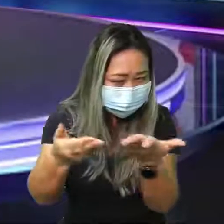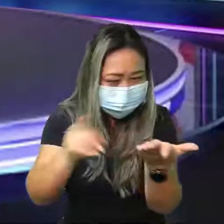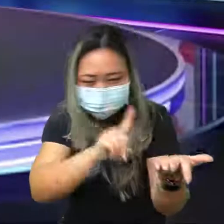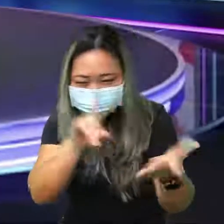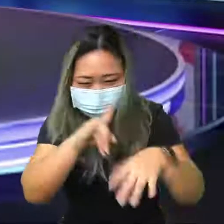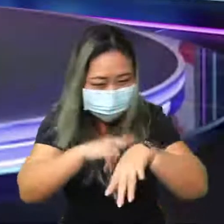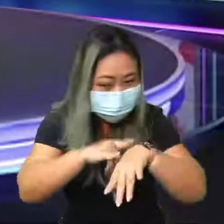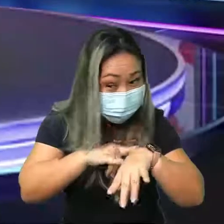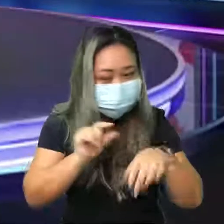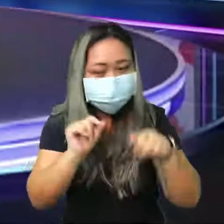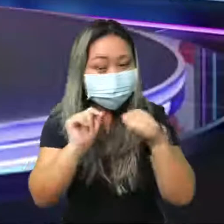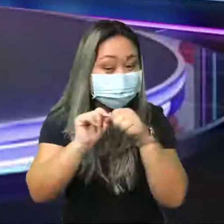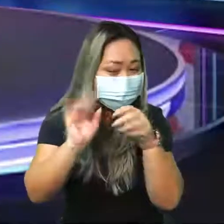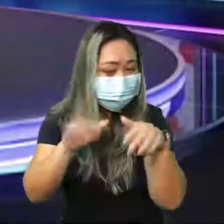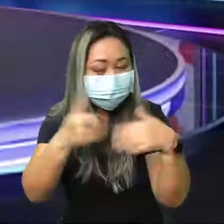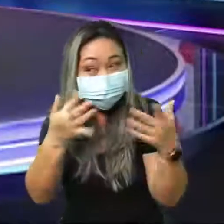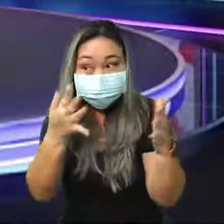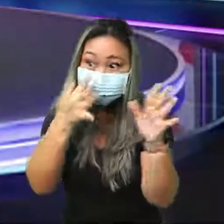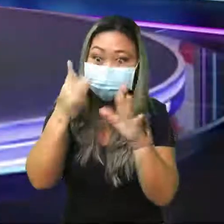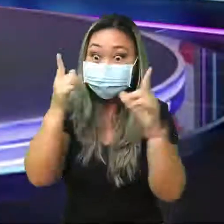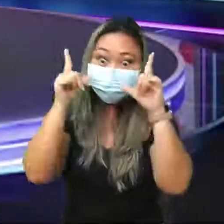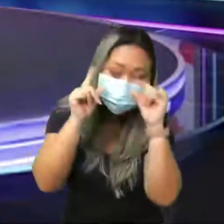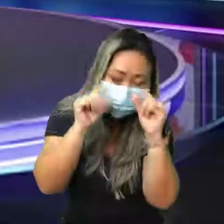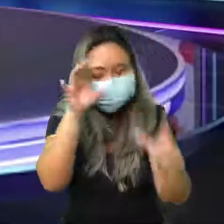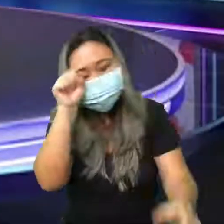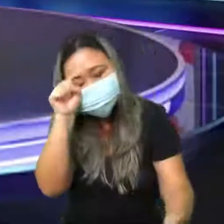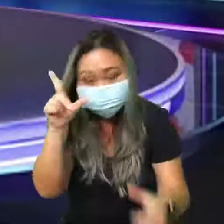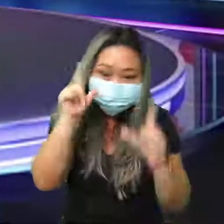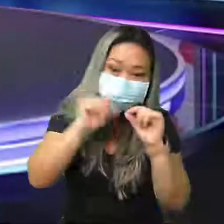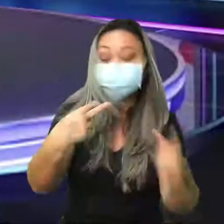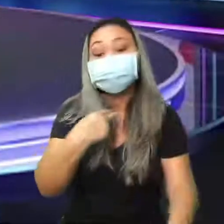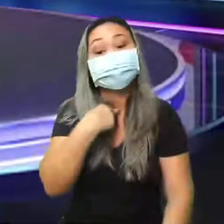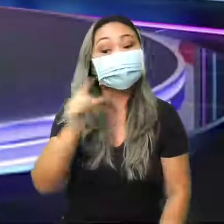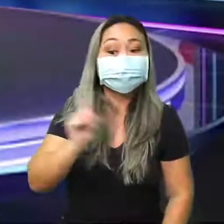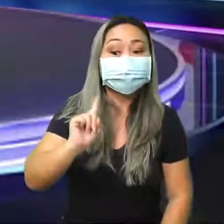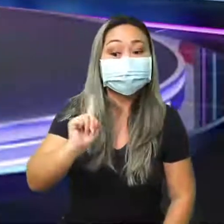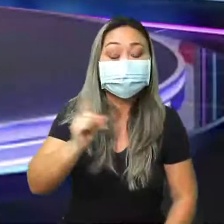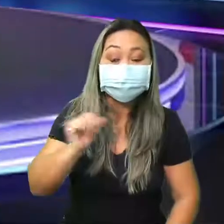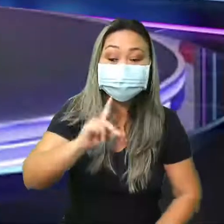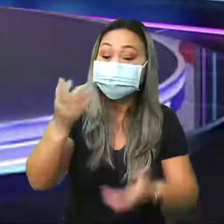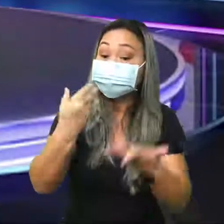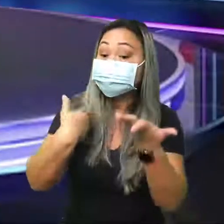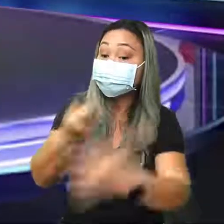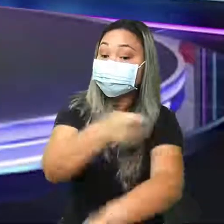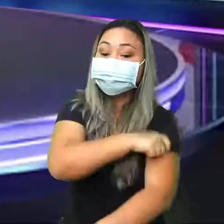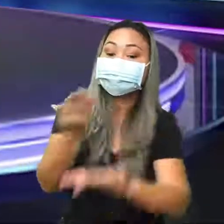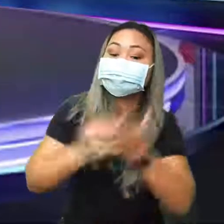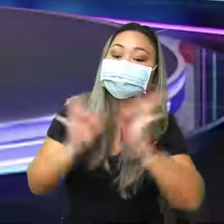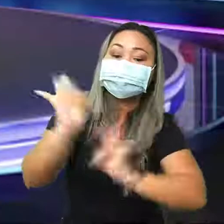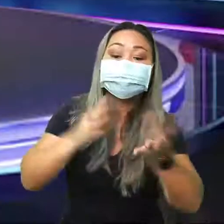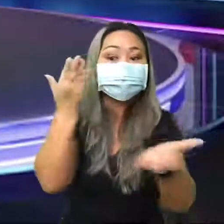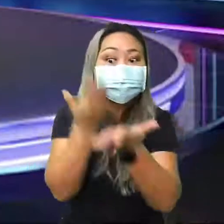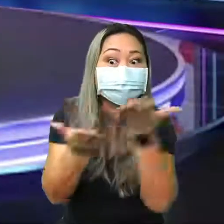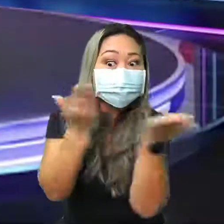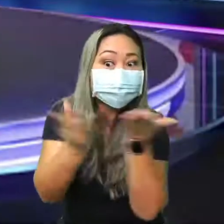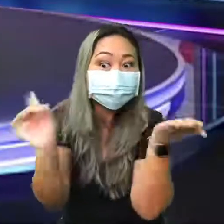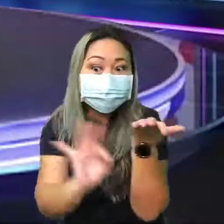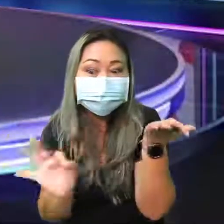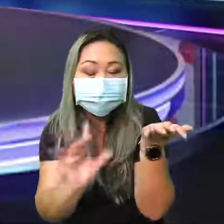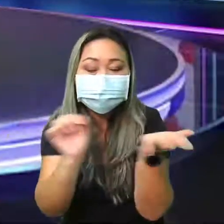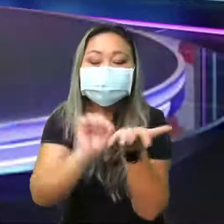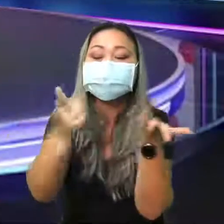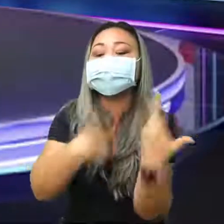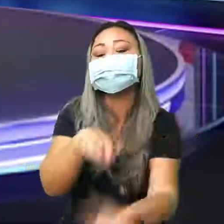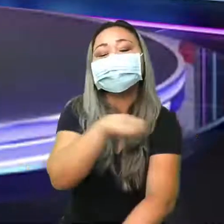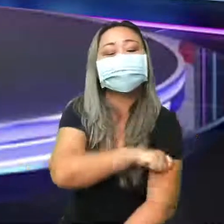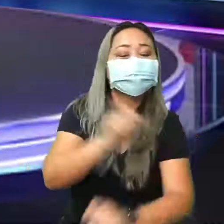ao banheiro, fez alguma coisa aí, se distraiu, piscou, dormiu, cochilou. Não pode, né? Aluno da mediação não cochila, não perde nada, porque é um